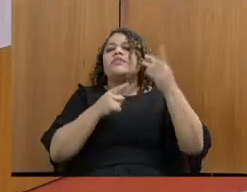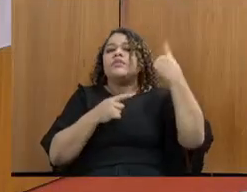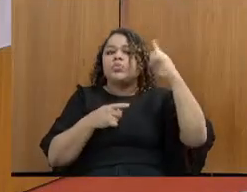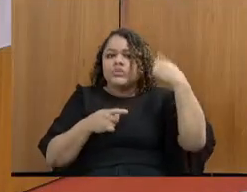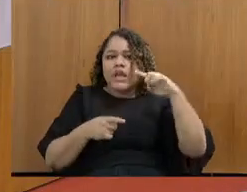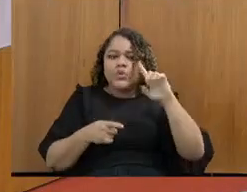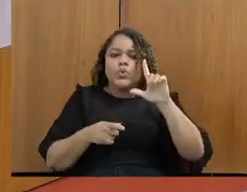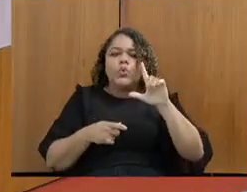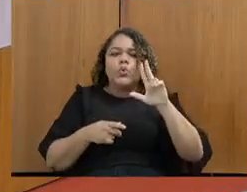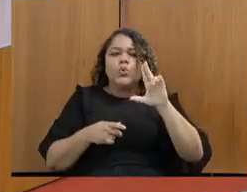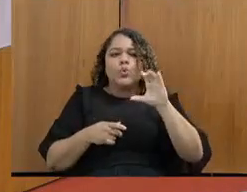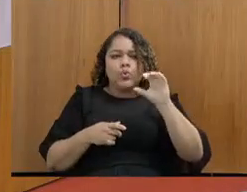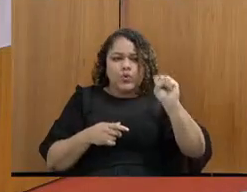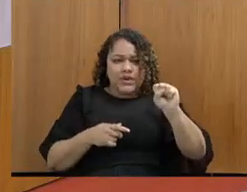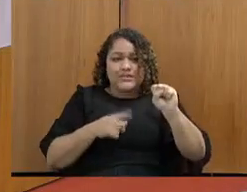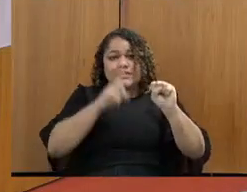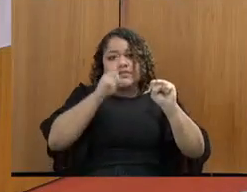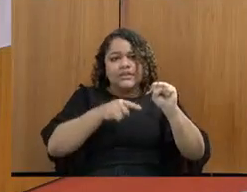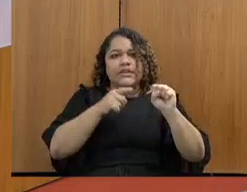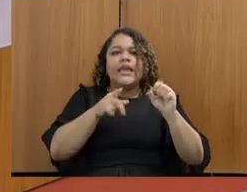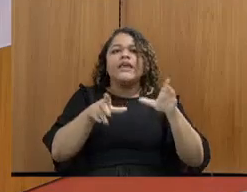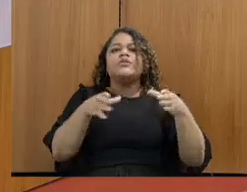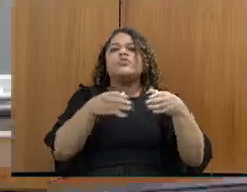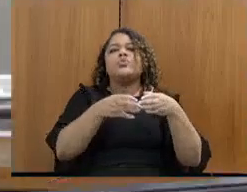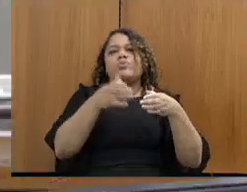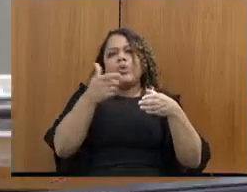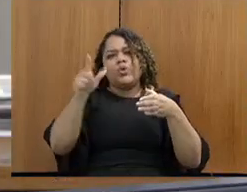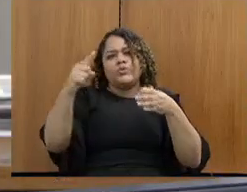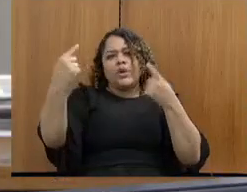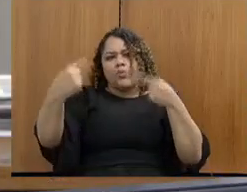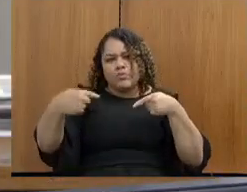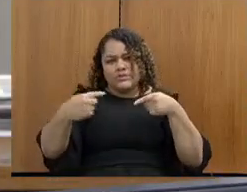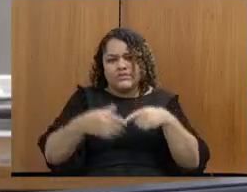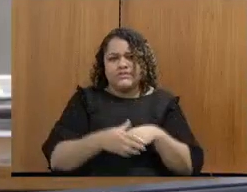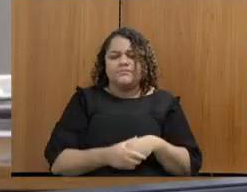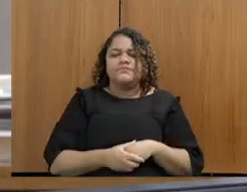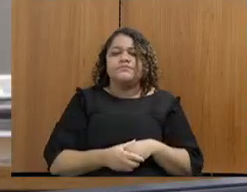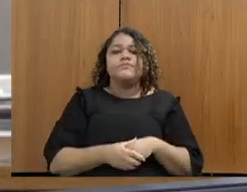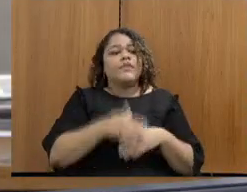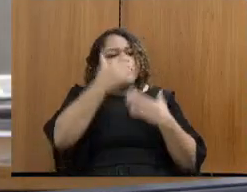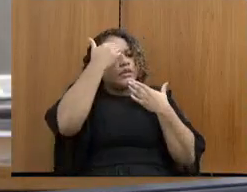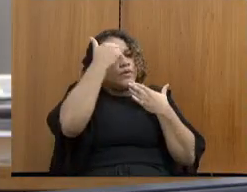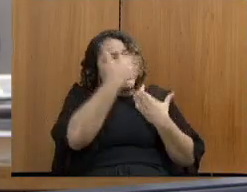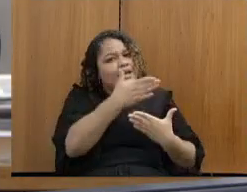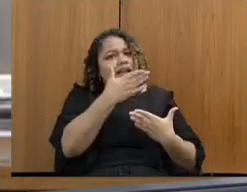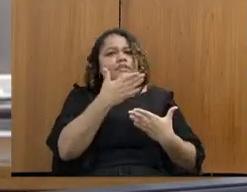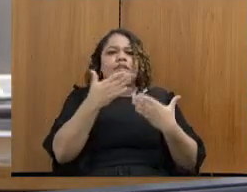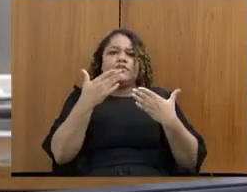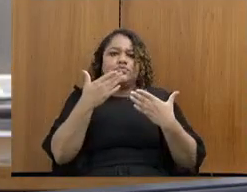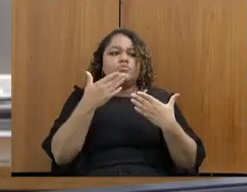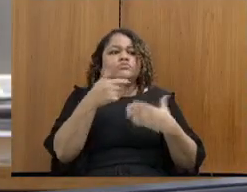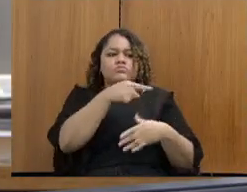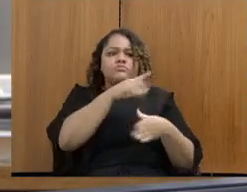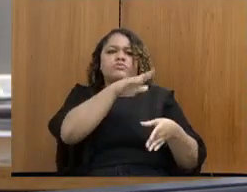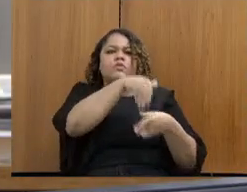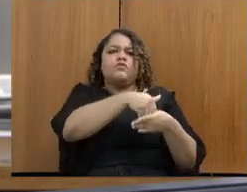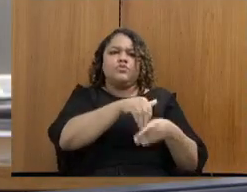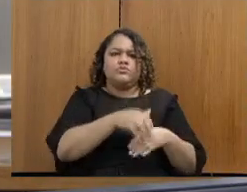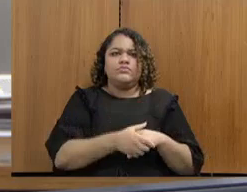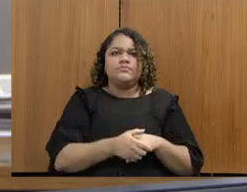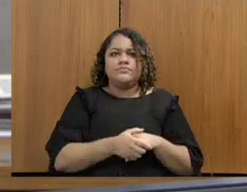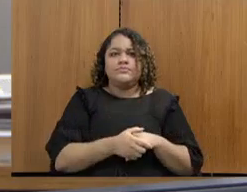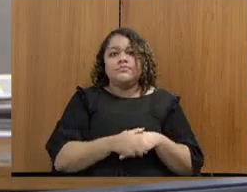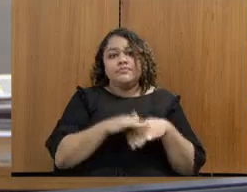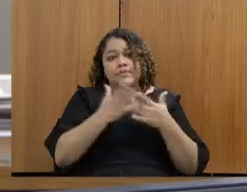a Lohana do bloco de oposição e a quem os agradecia publicamente pelo voto Então queria deixar isso aqui